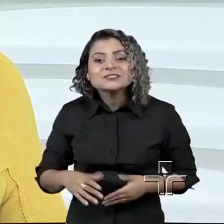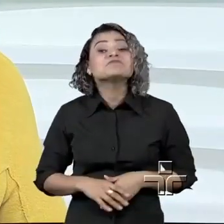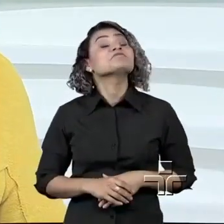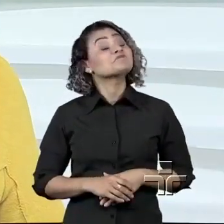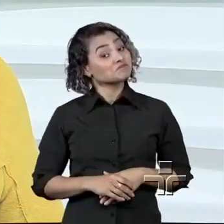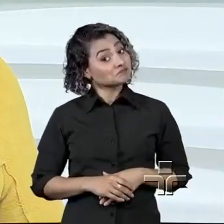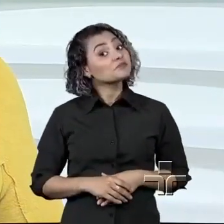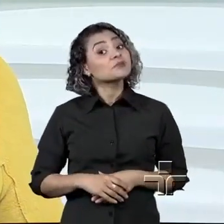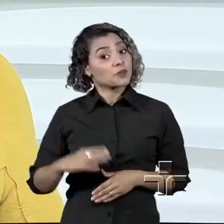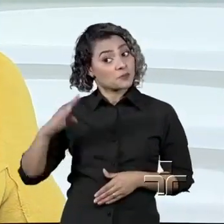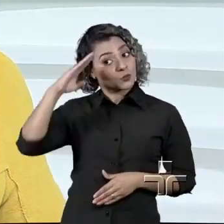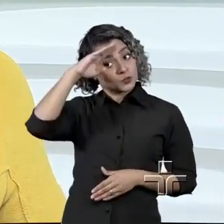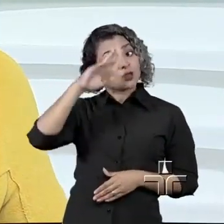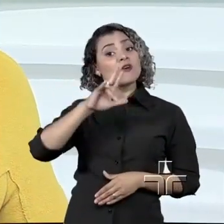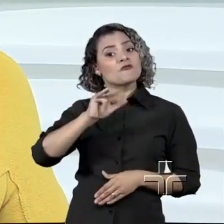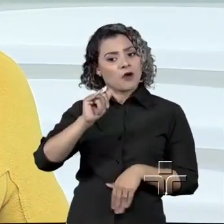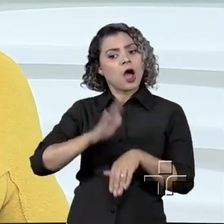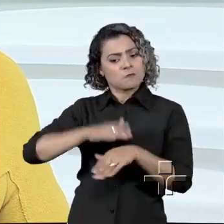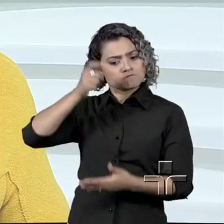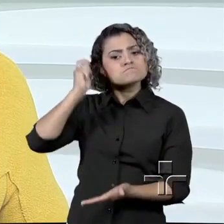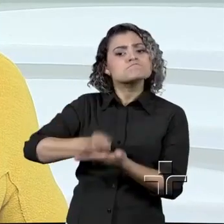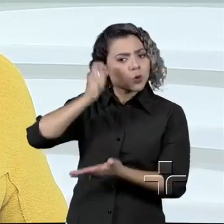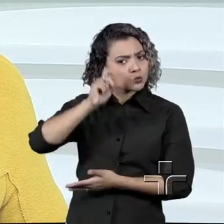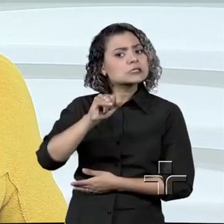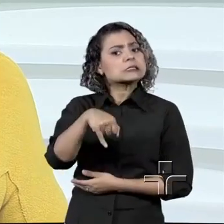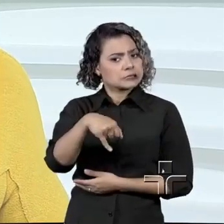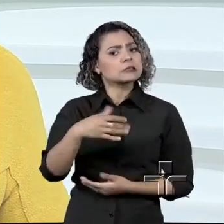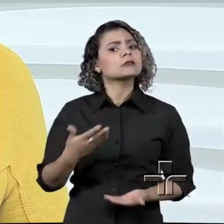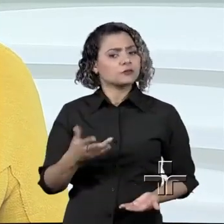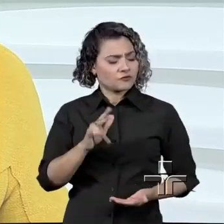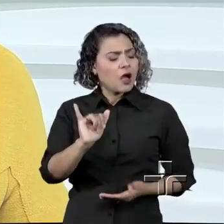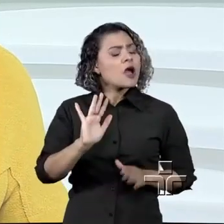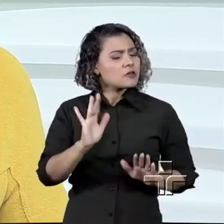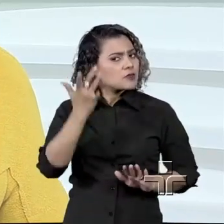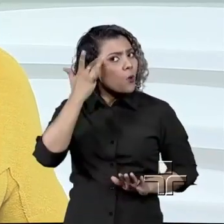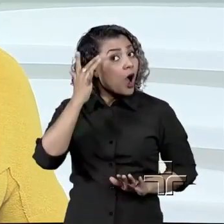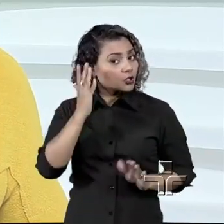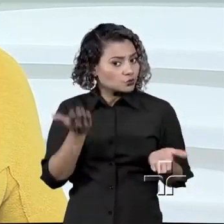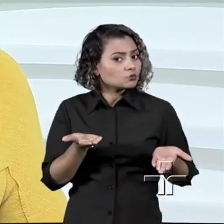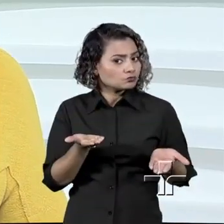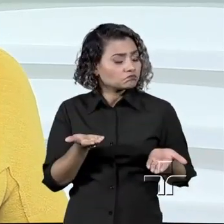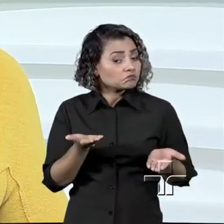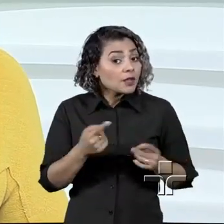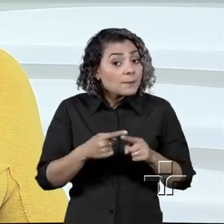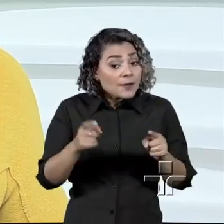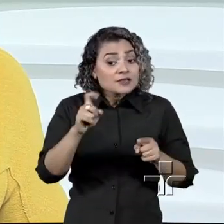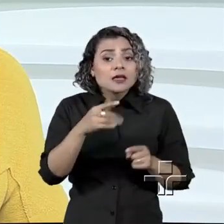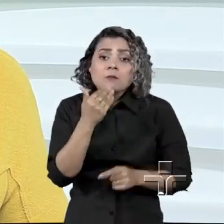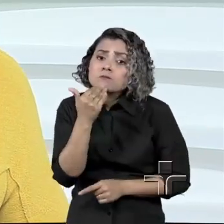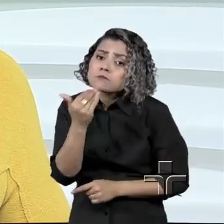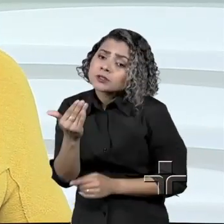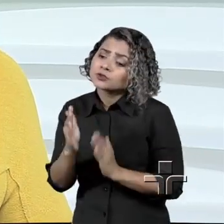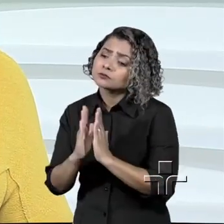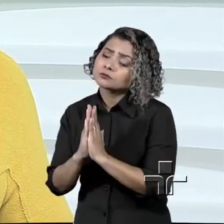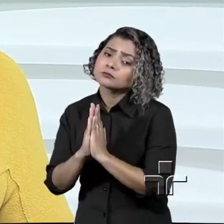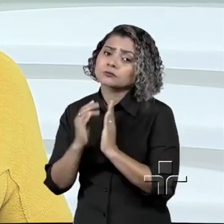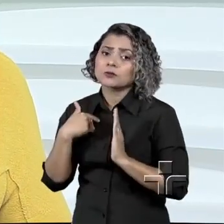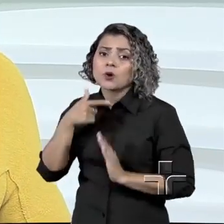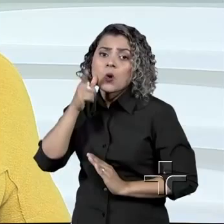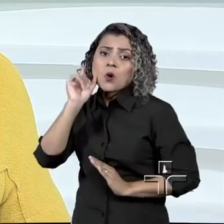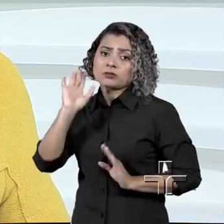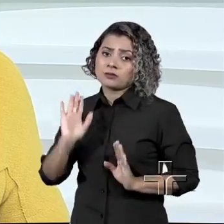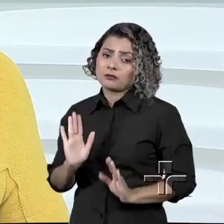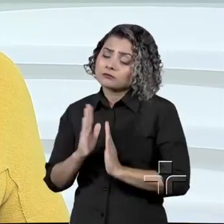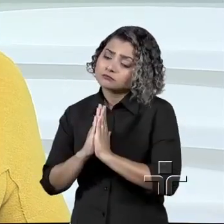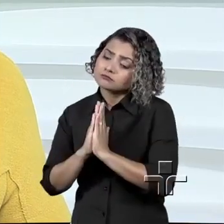Acho que ele talvez bata o martelo sobre isso, mas foi um pedido que eu fiz a ele ontem.